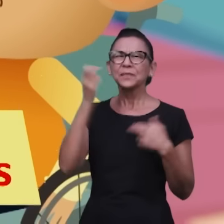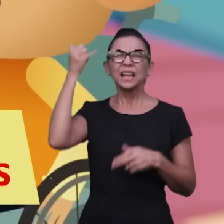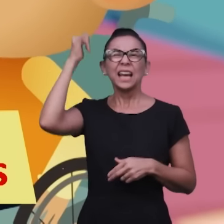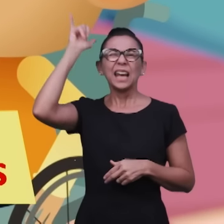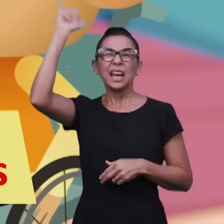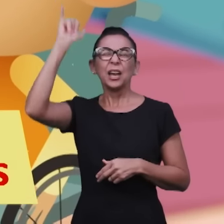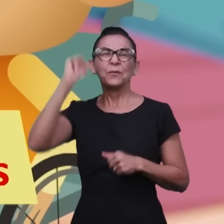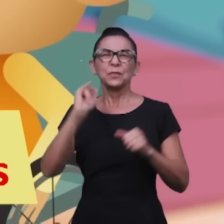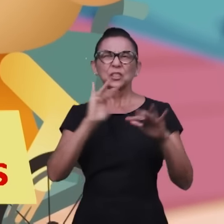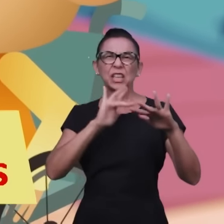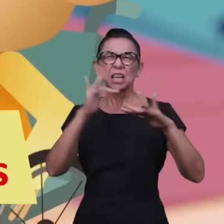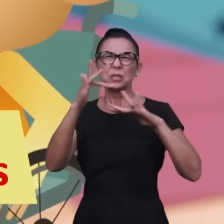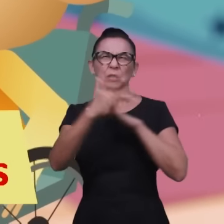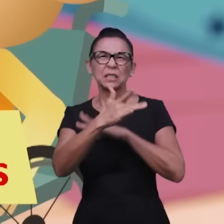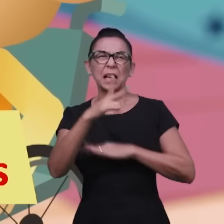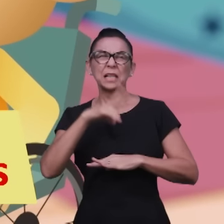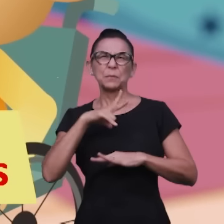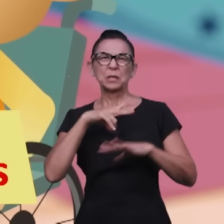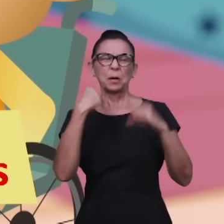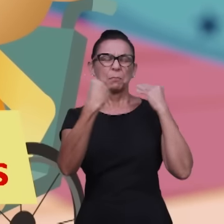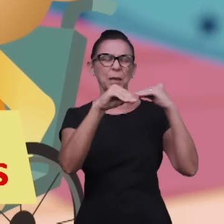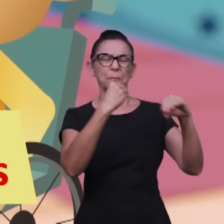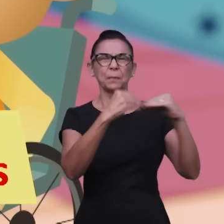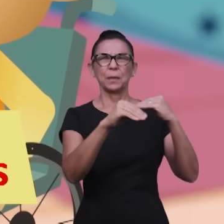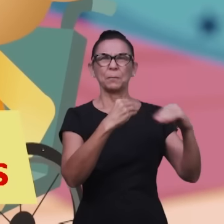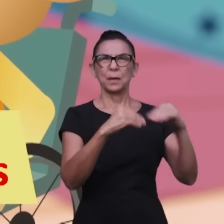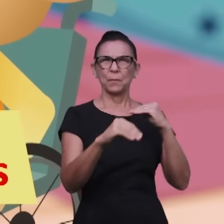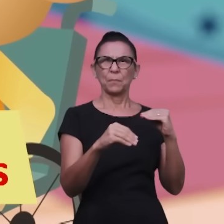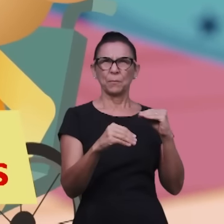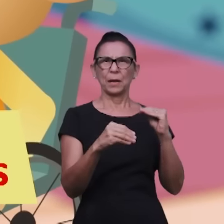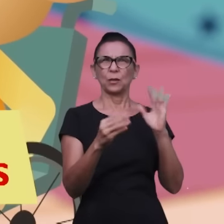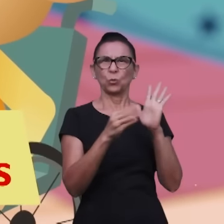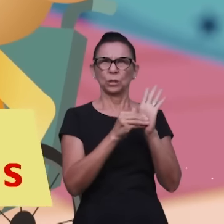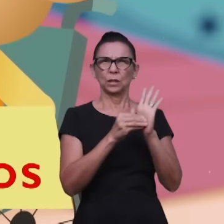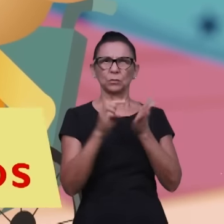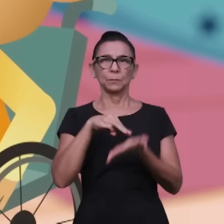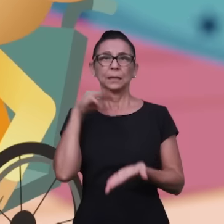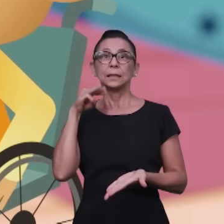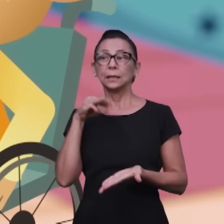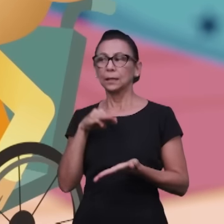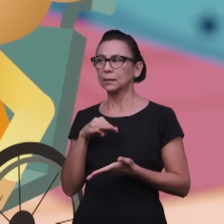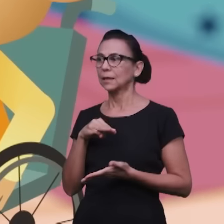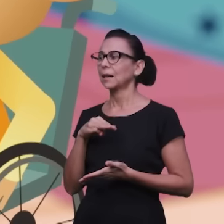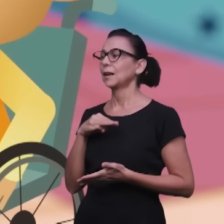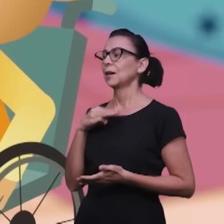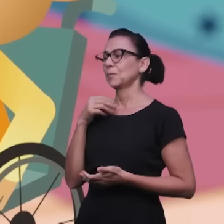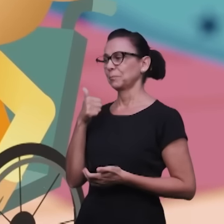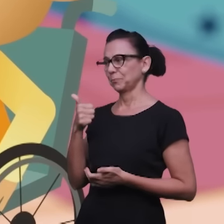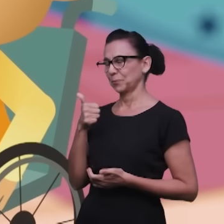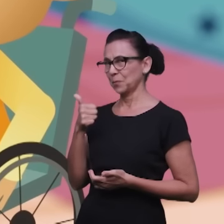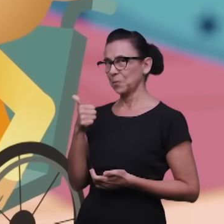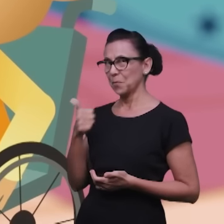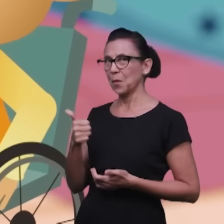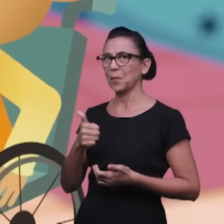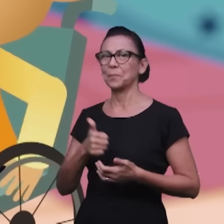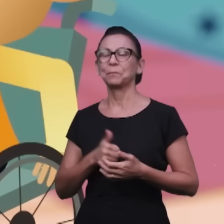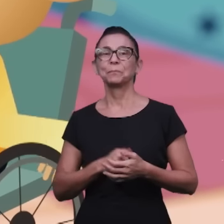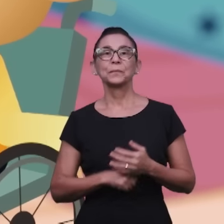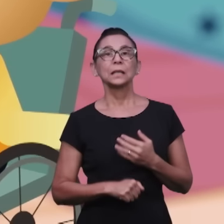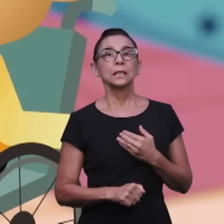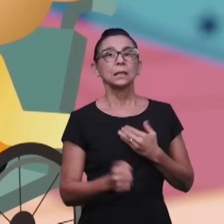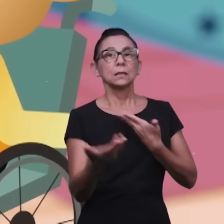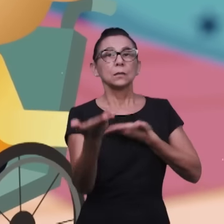canais abertos e postar conteúdos em suas contas particulares. Muito bem, Elo. Se cada um contribuir,